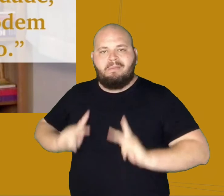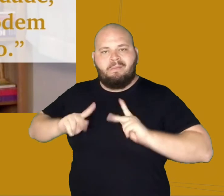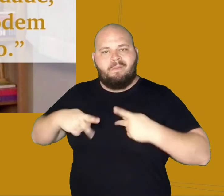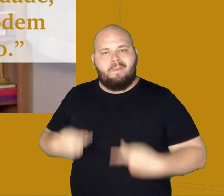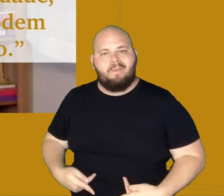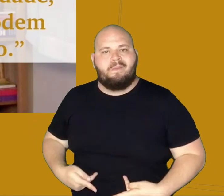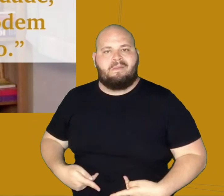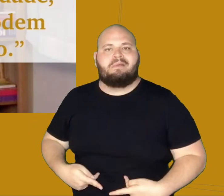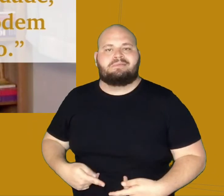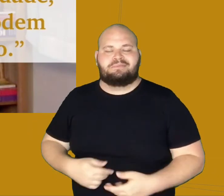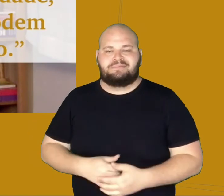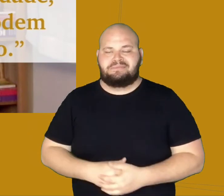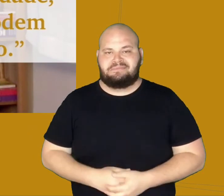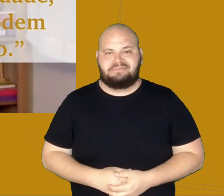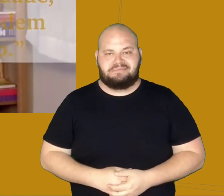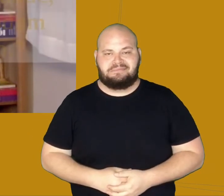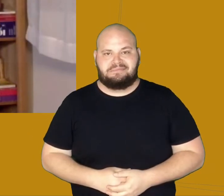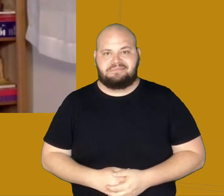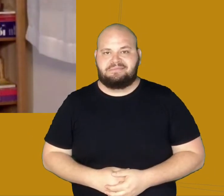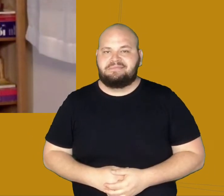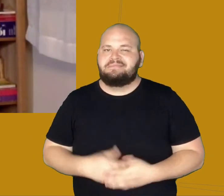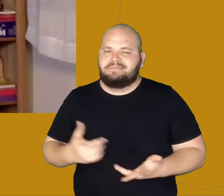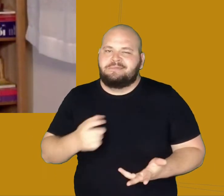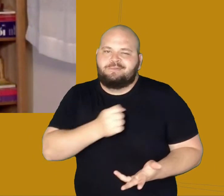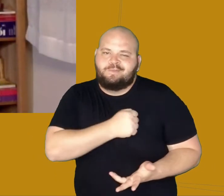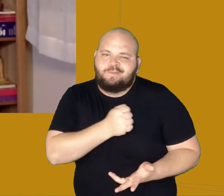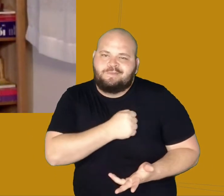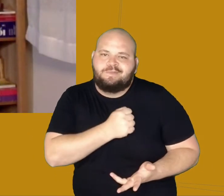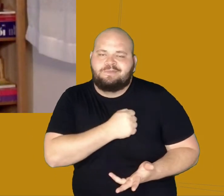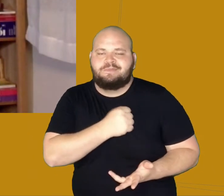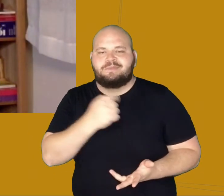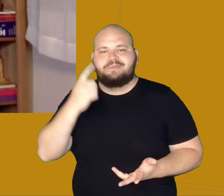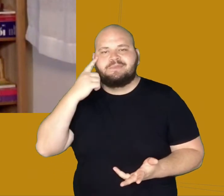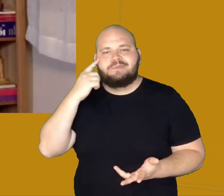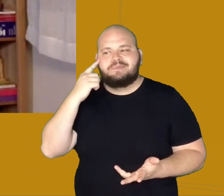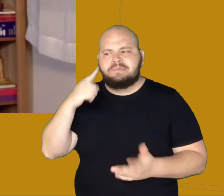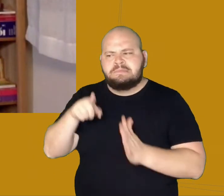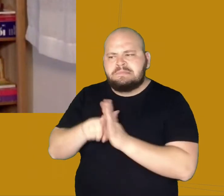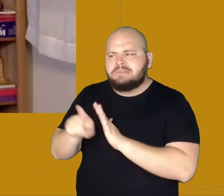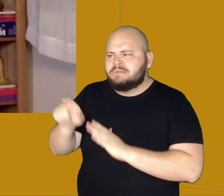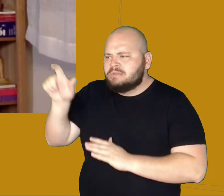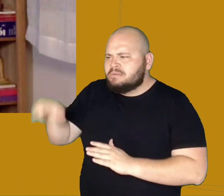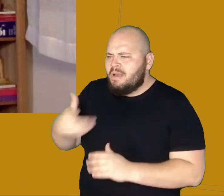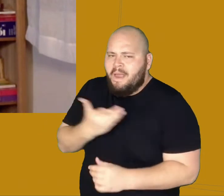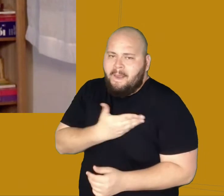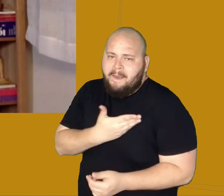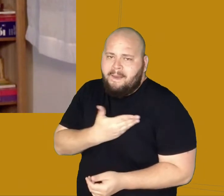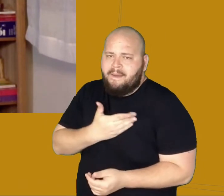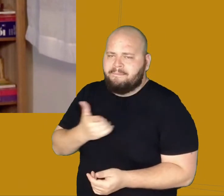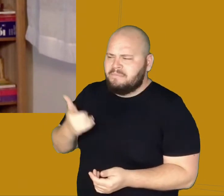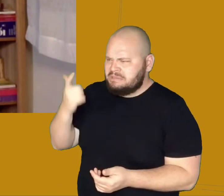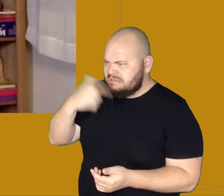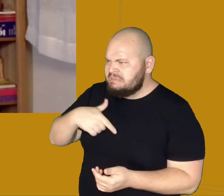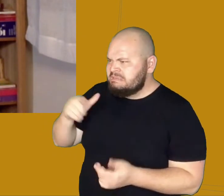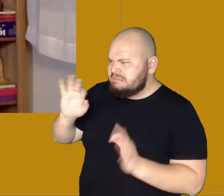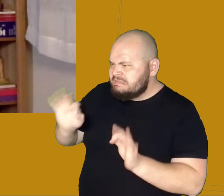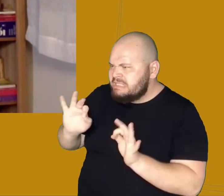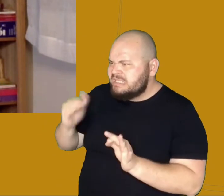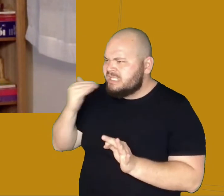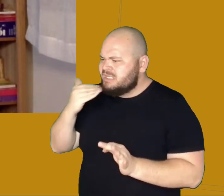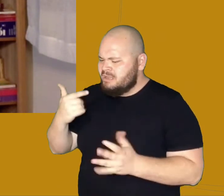podem formar um acabado mentecato. Muito modesto, ele vai questionar seus amigos para confirmar essa